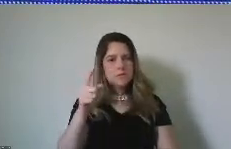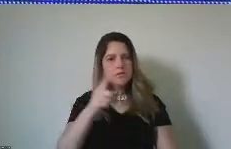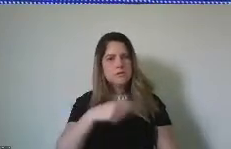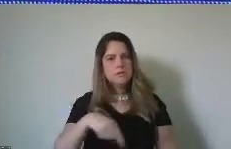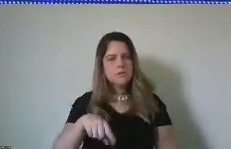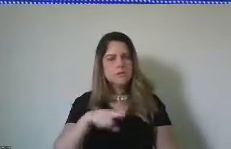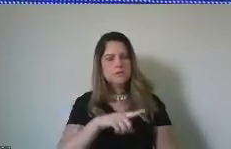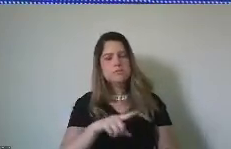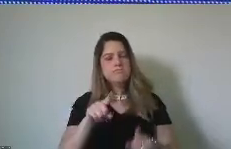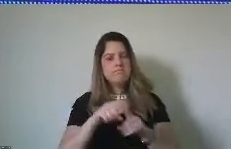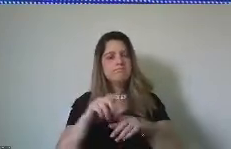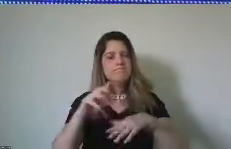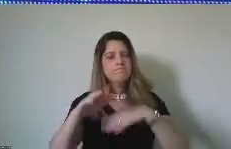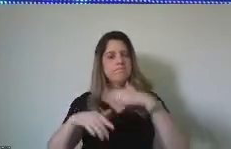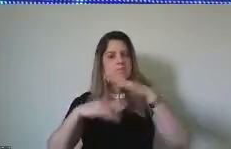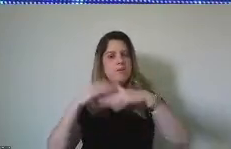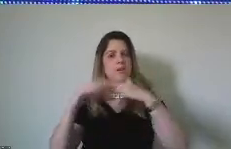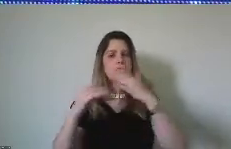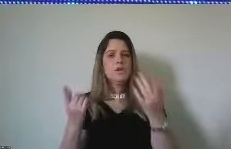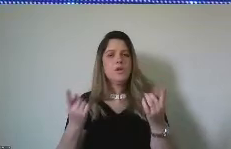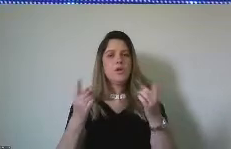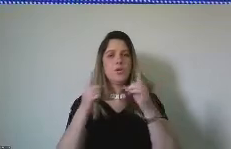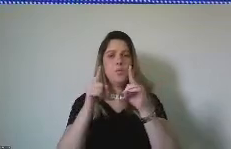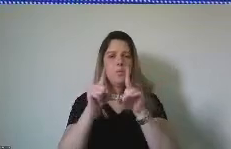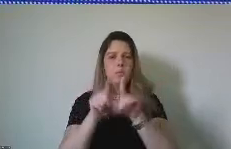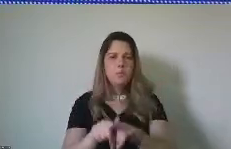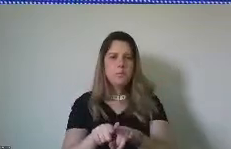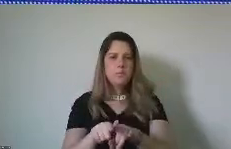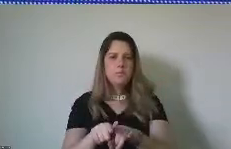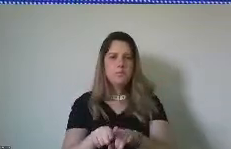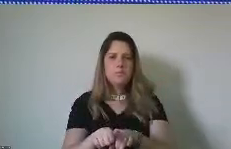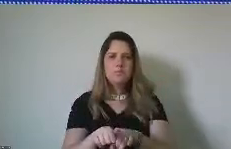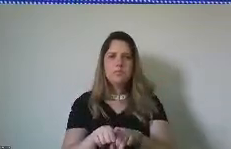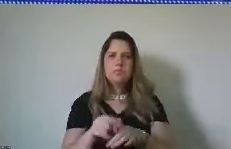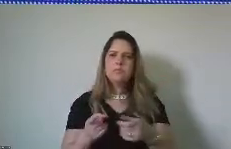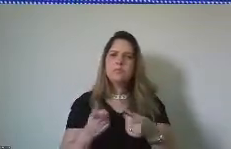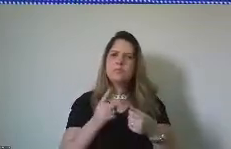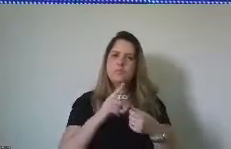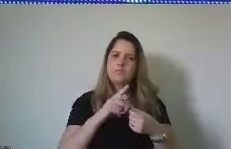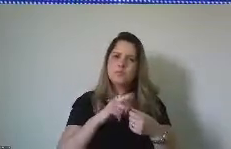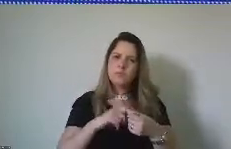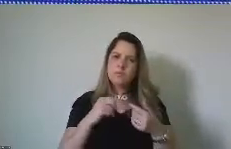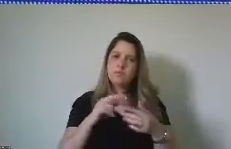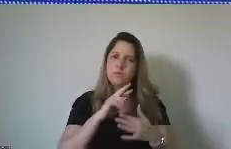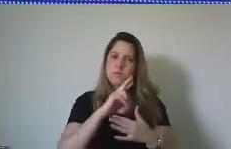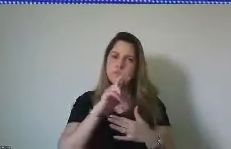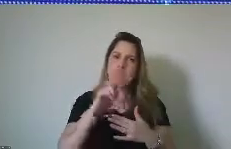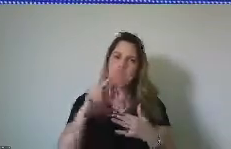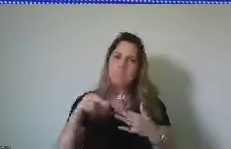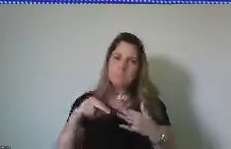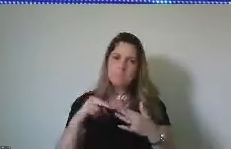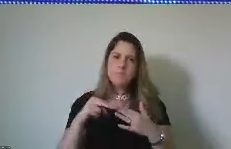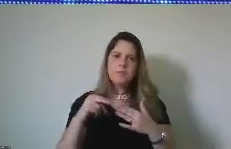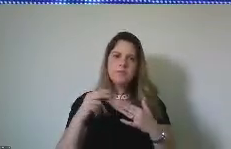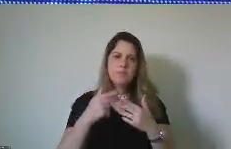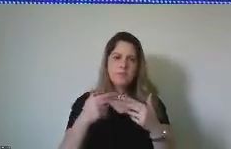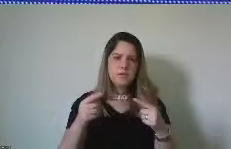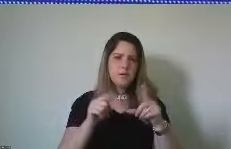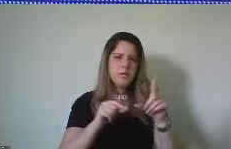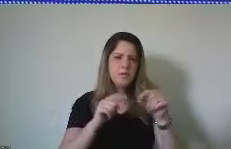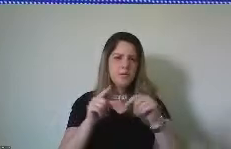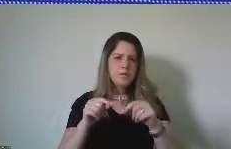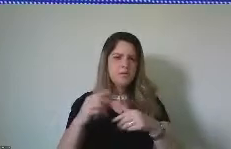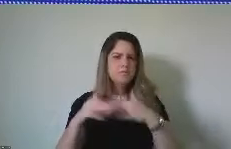relevante da companhia eles têm por volta de um texto das ações das ações da companhia principalmente em ações